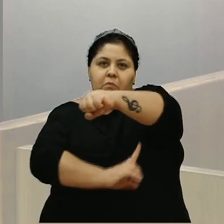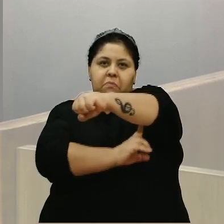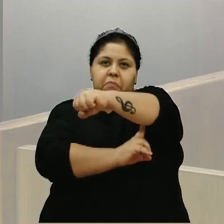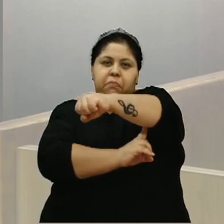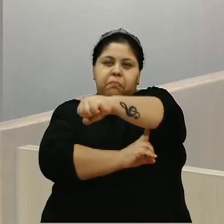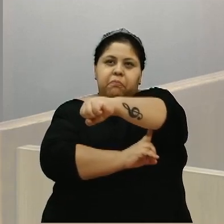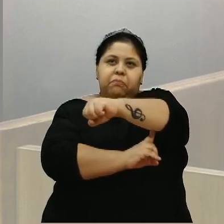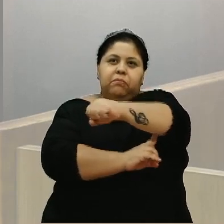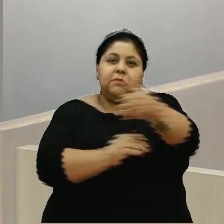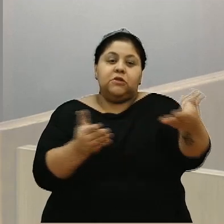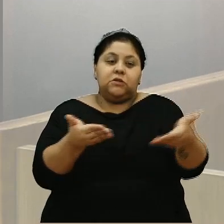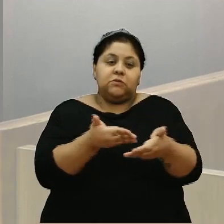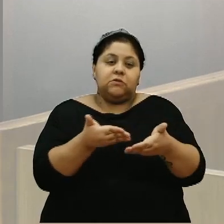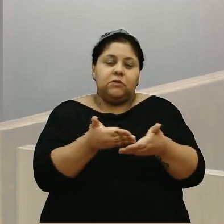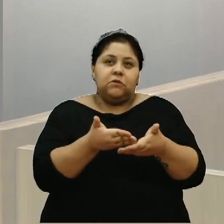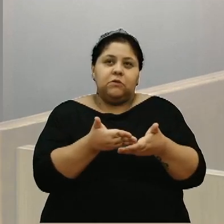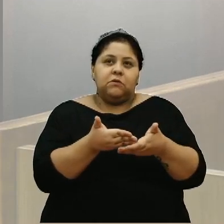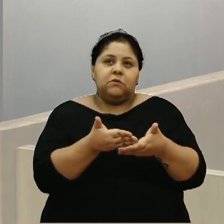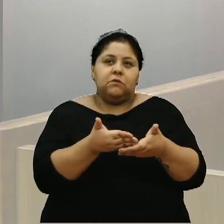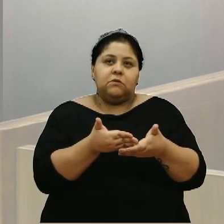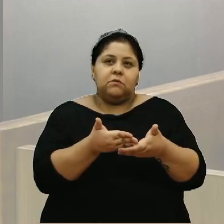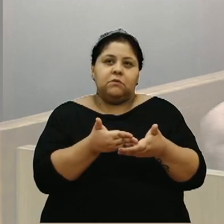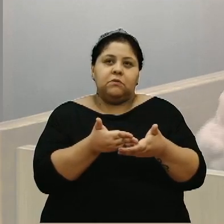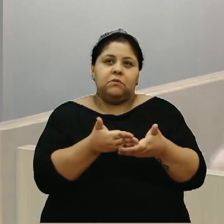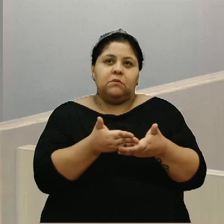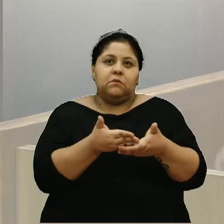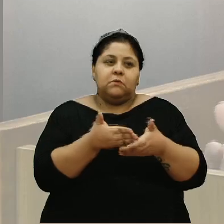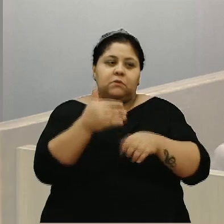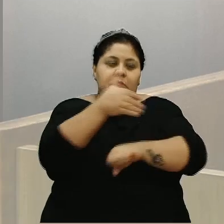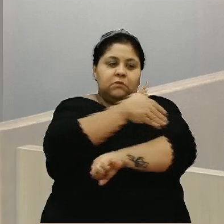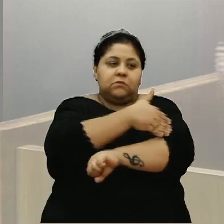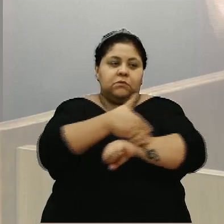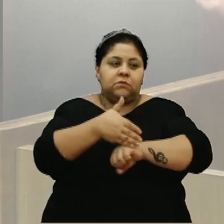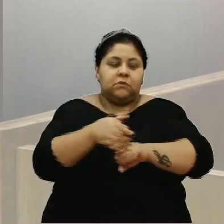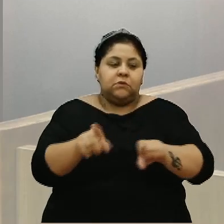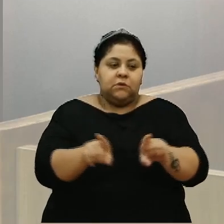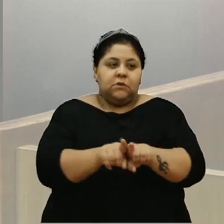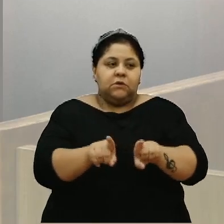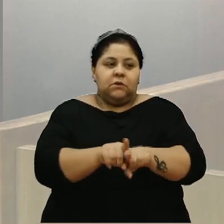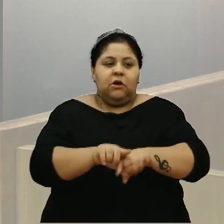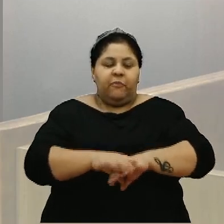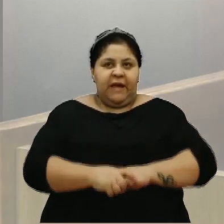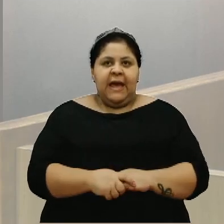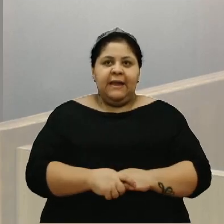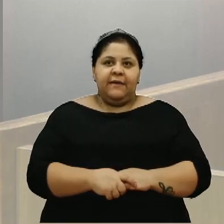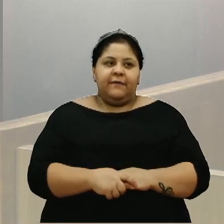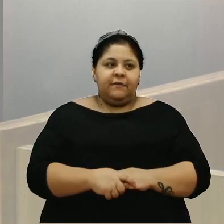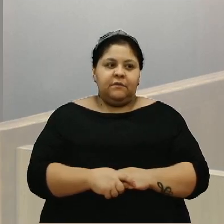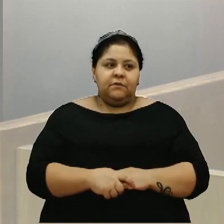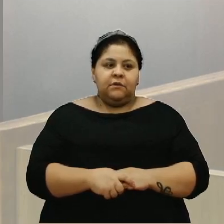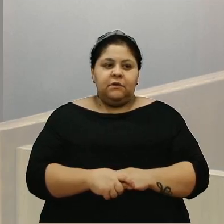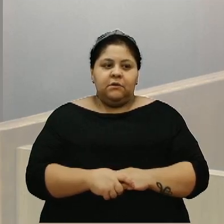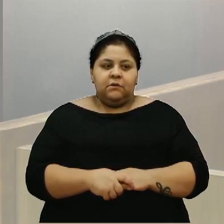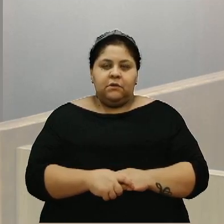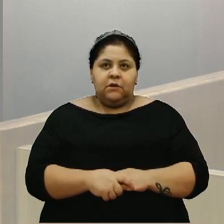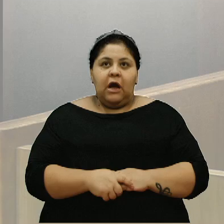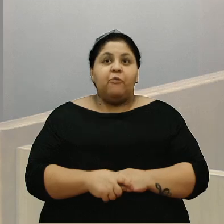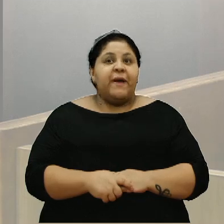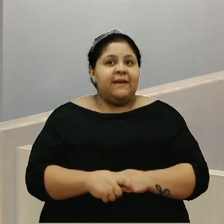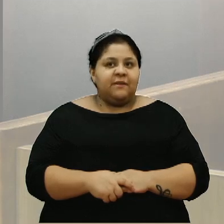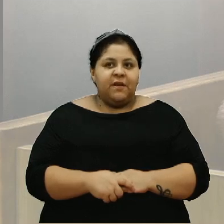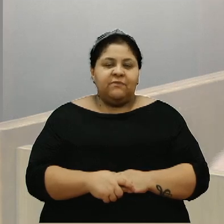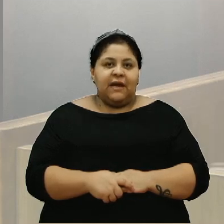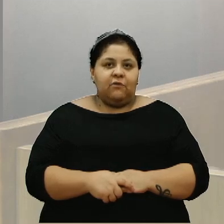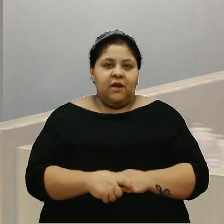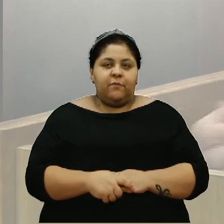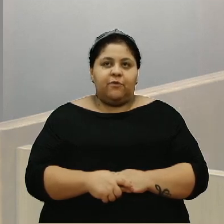você vai já dar ali nas Furnas, que é um ponto turístico ali de Gramado. Você já tem um acesso ali também ali com asfalto